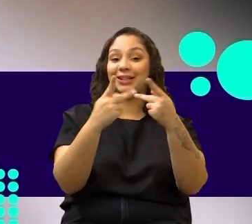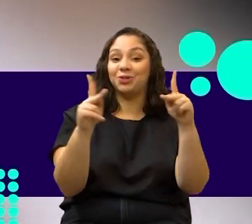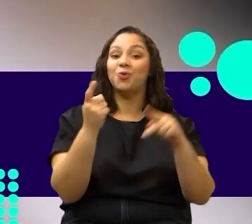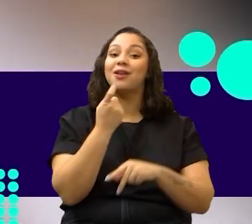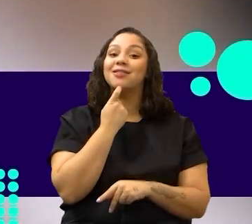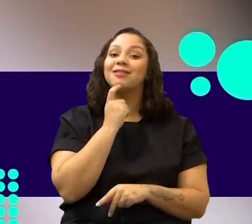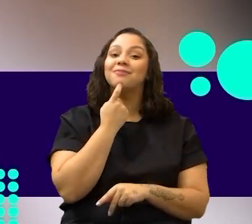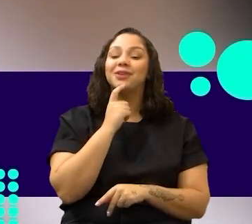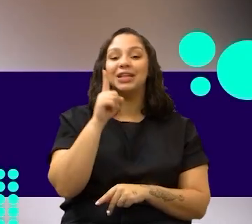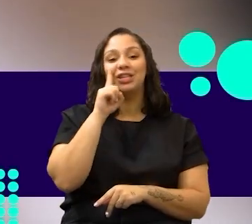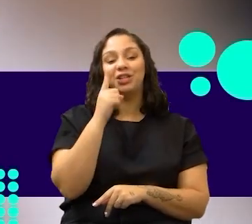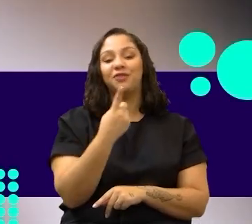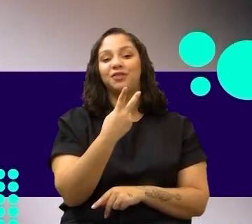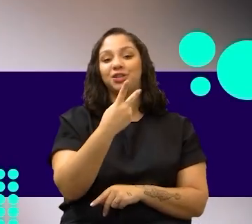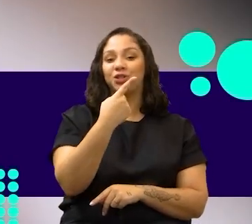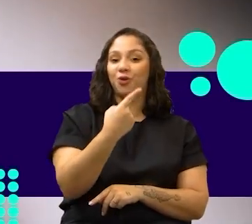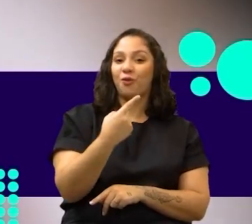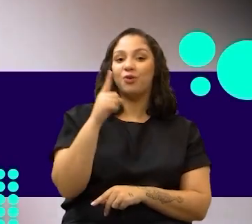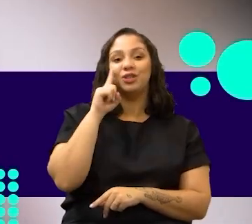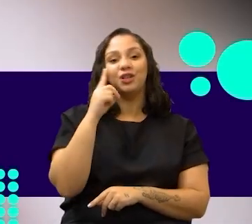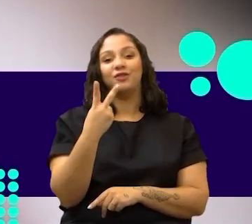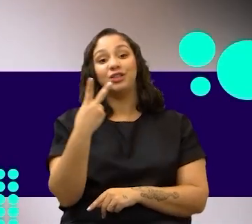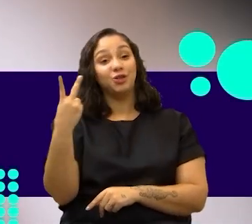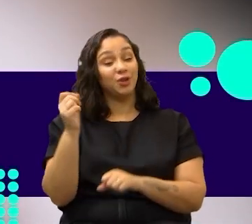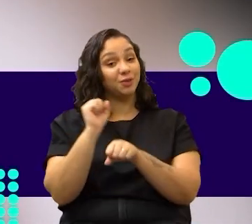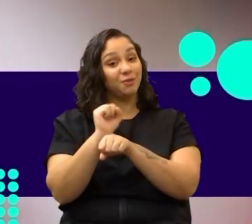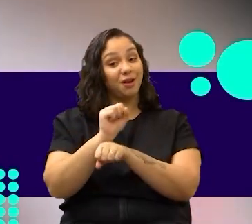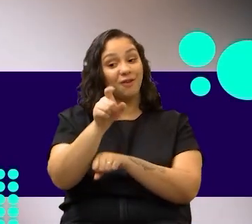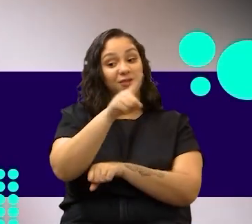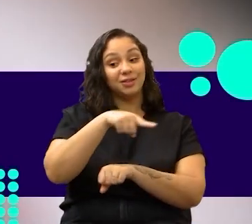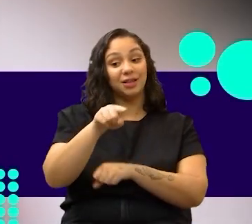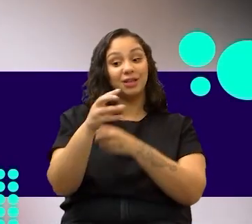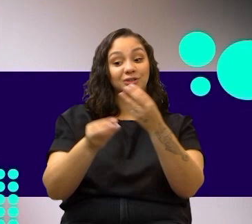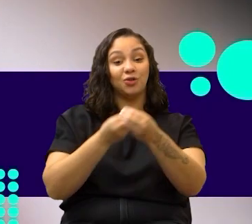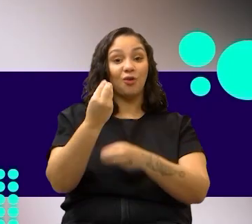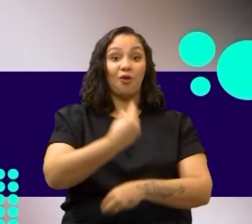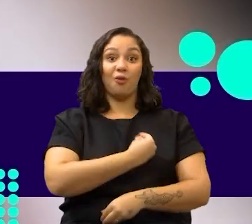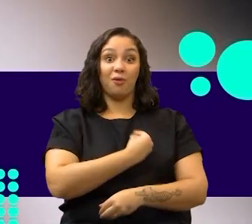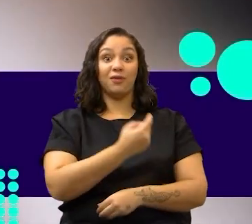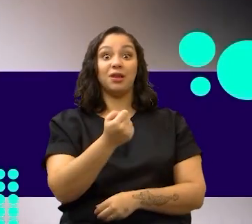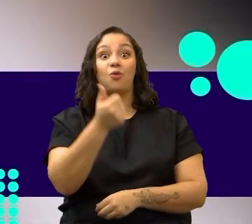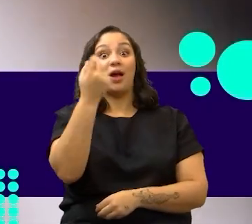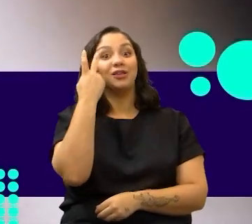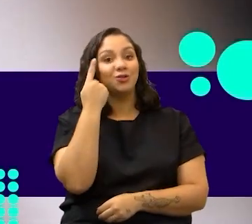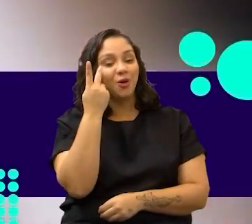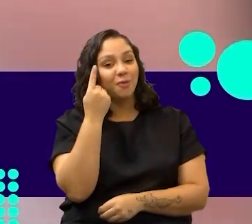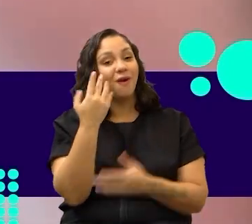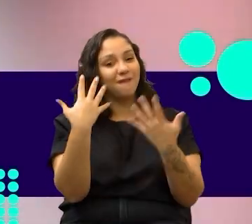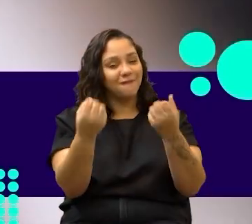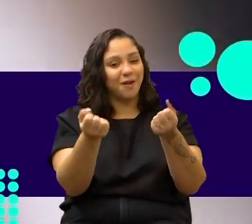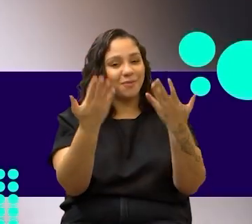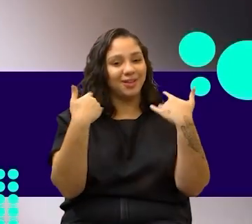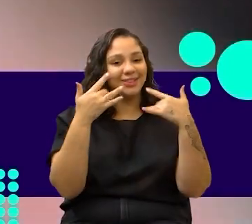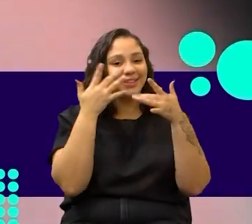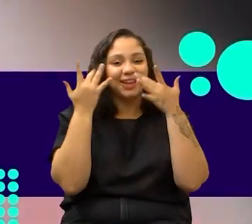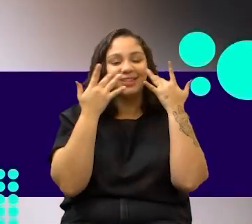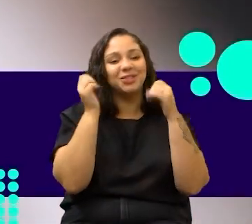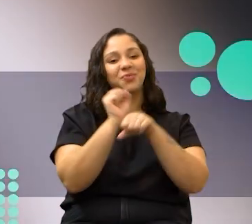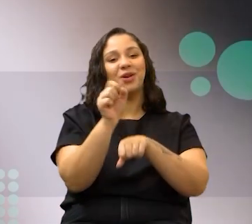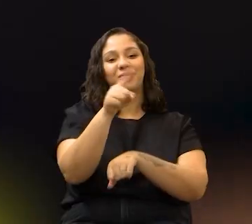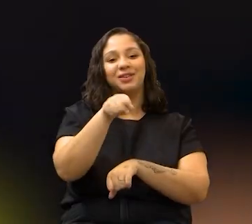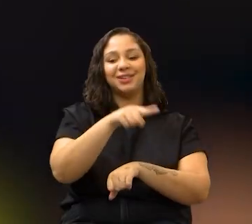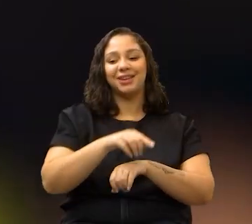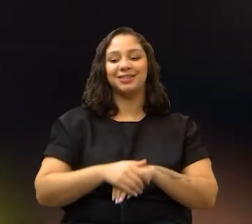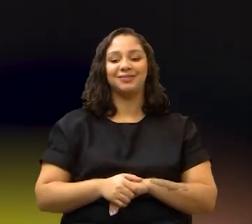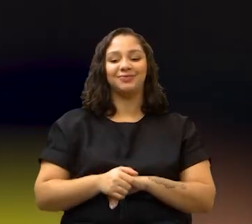em Campinas, 21 e 22. Tô esperando por vocês, hein? Quer saber como ter uma vida quase normal? Então vem pro teatro. Tô te